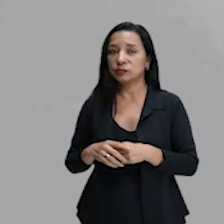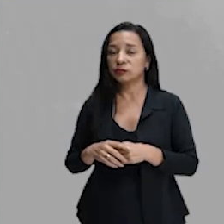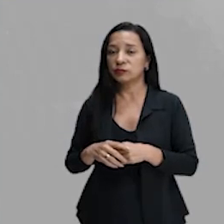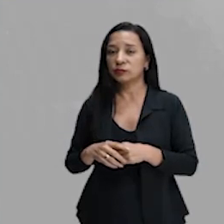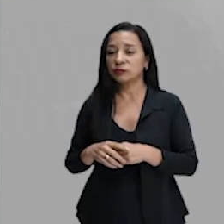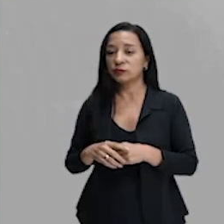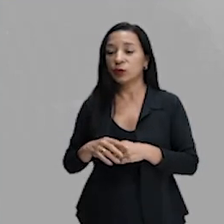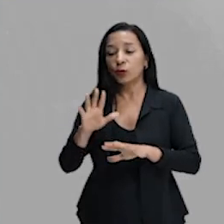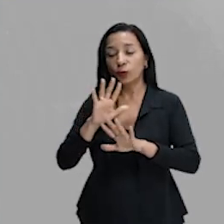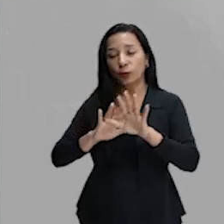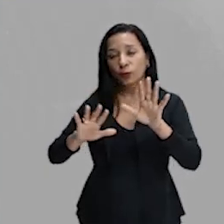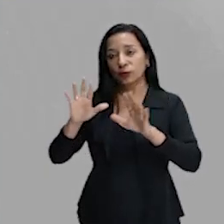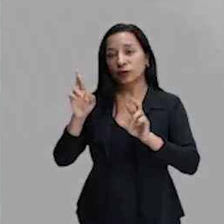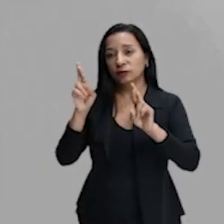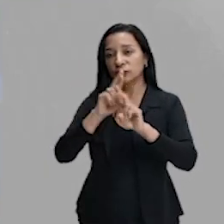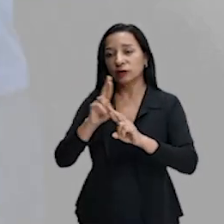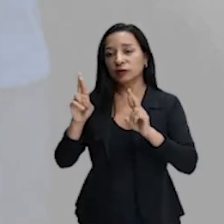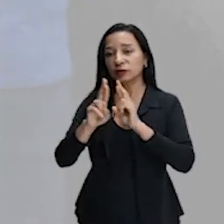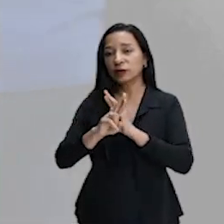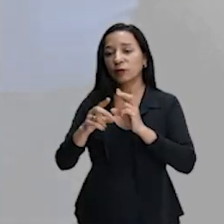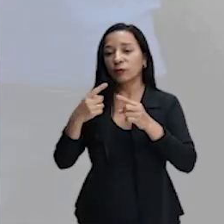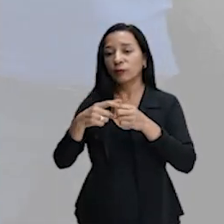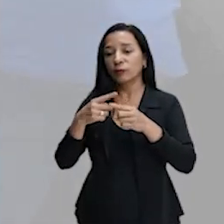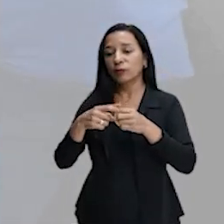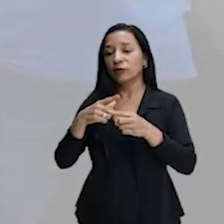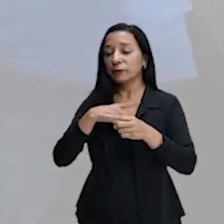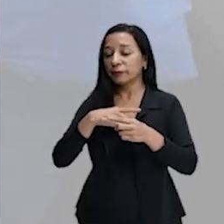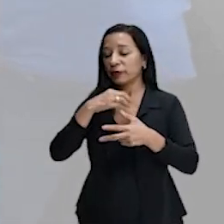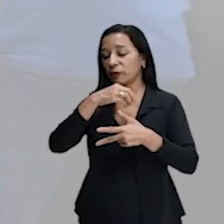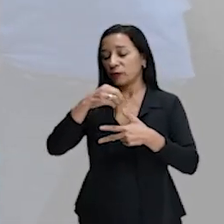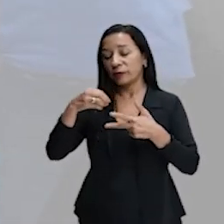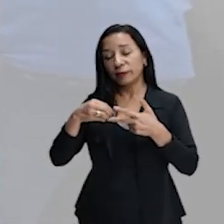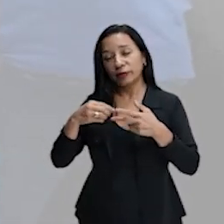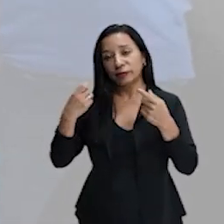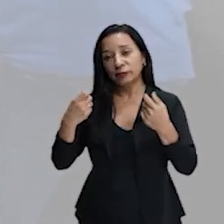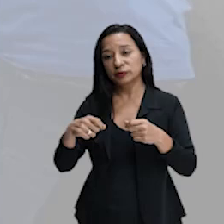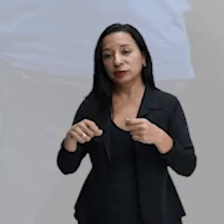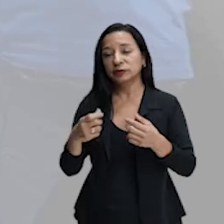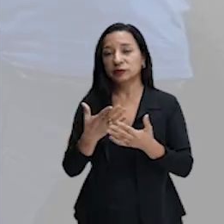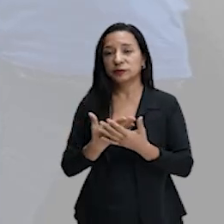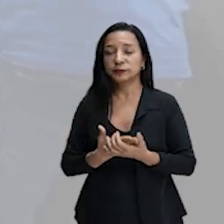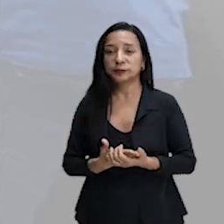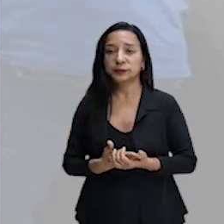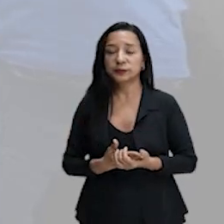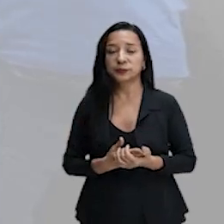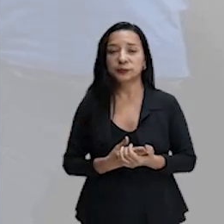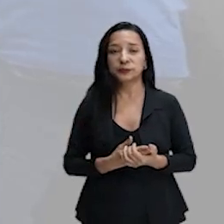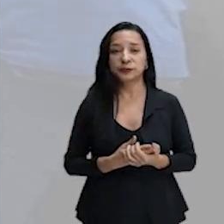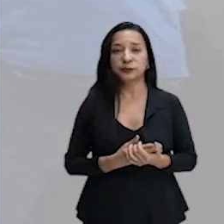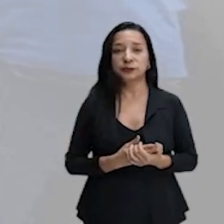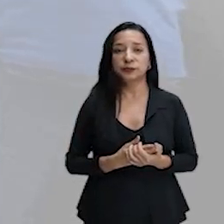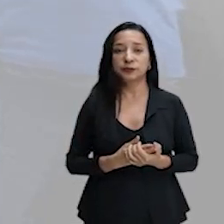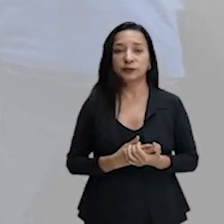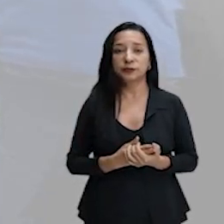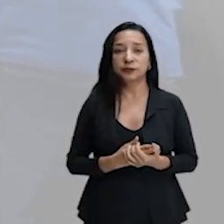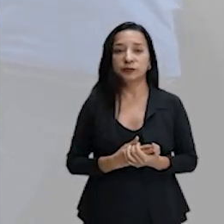dela certo então nós temos o volume vai ser igual a 96.000